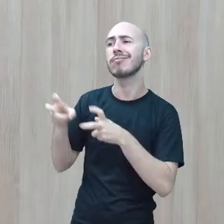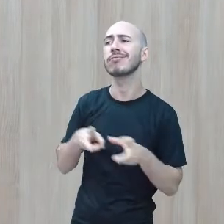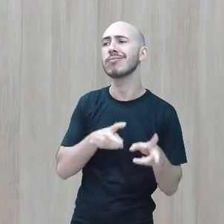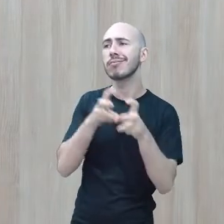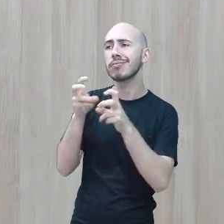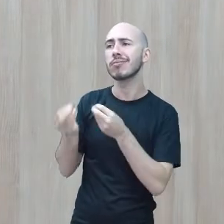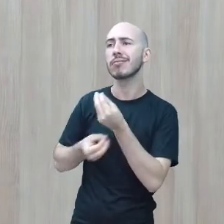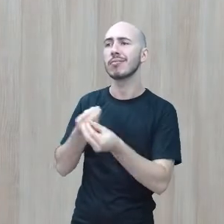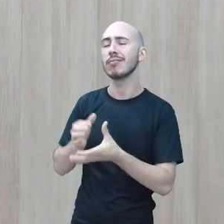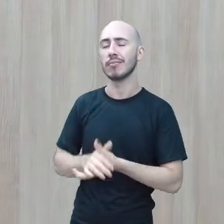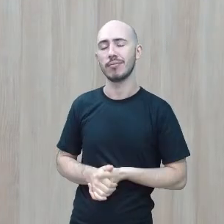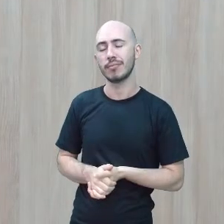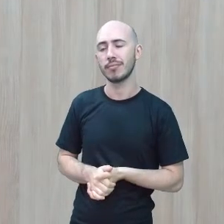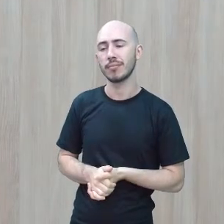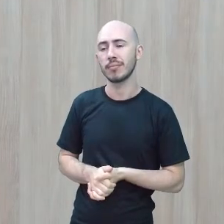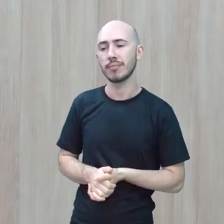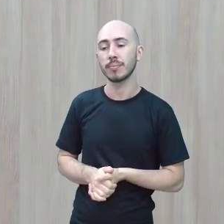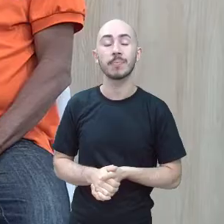observando essa imagem.